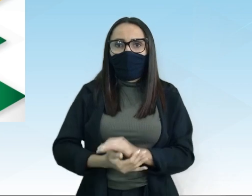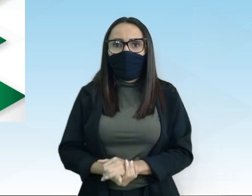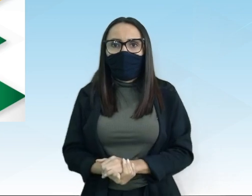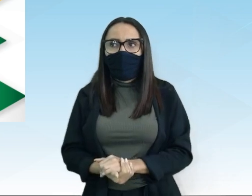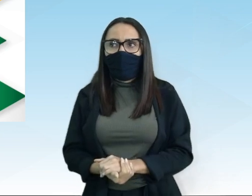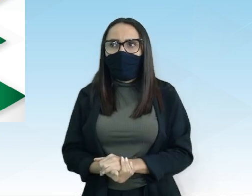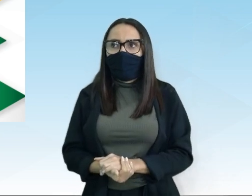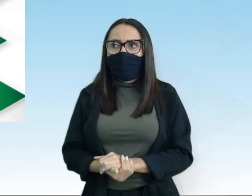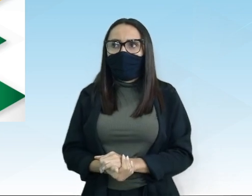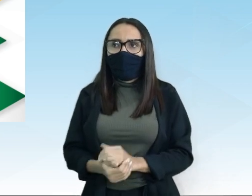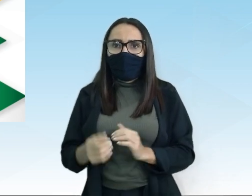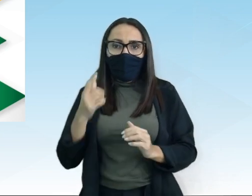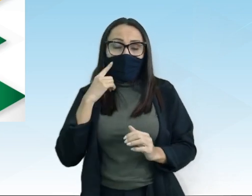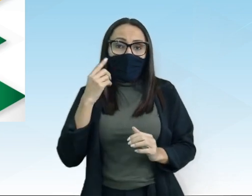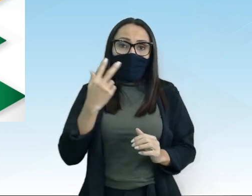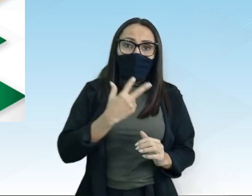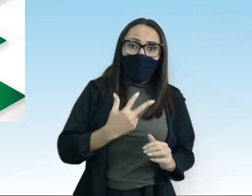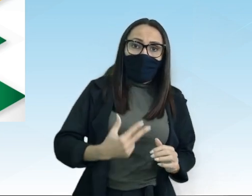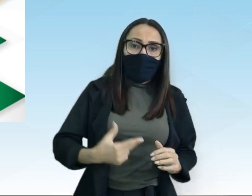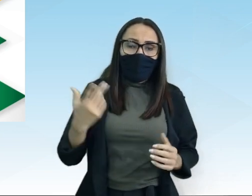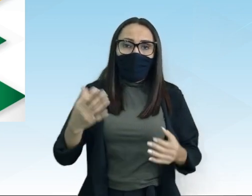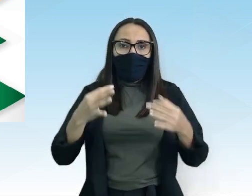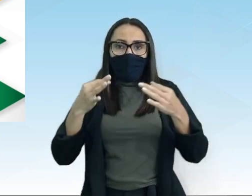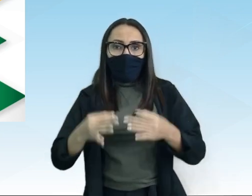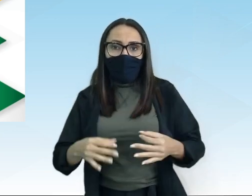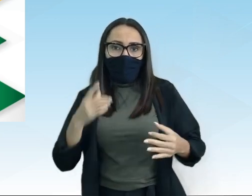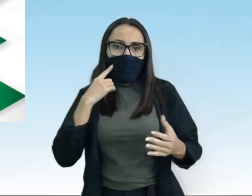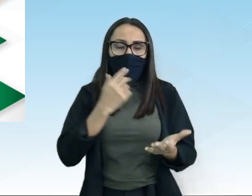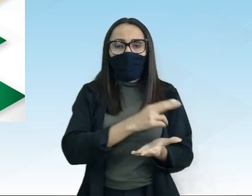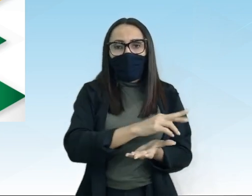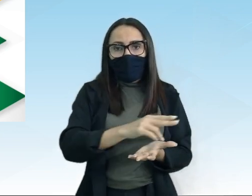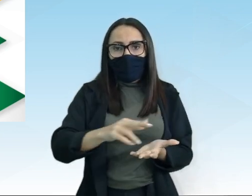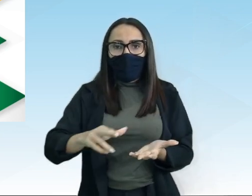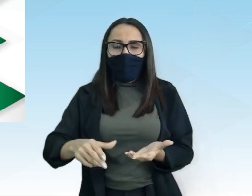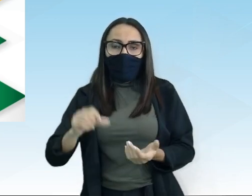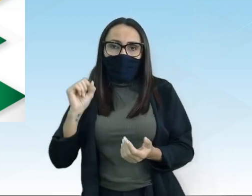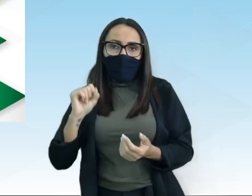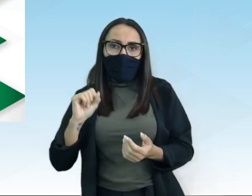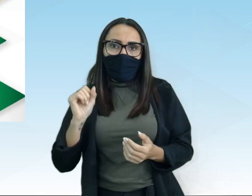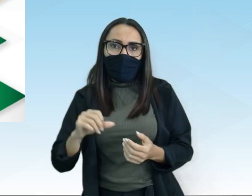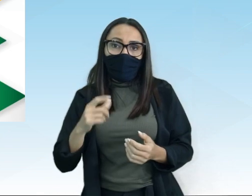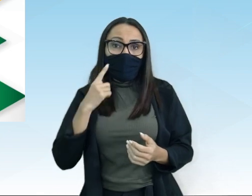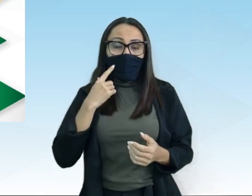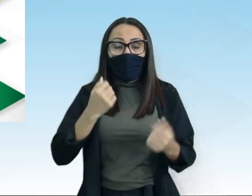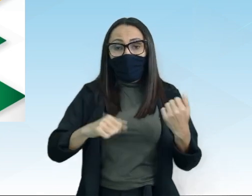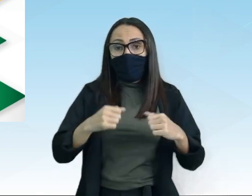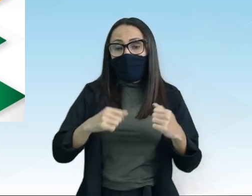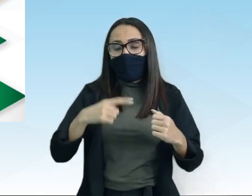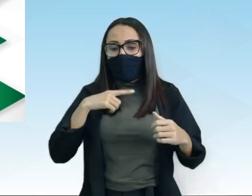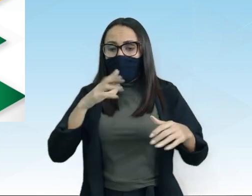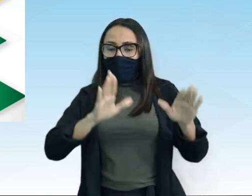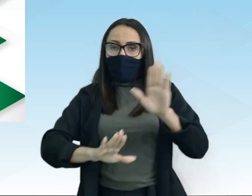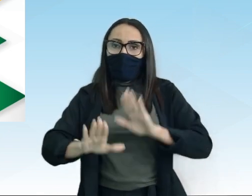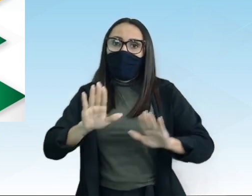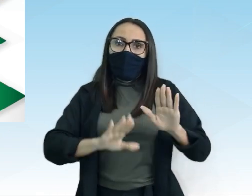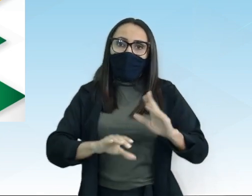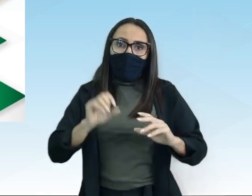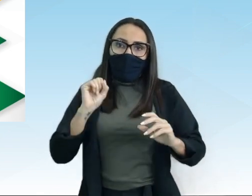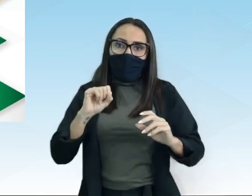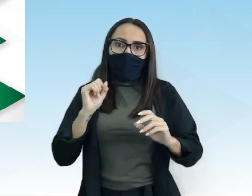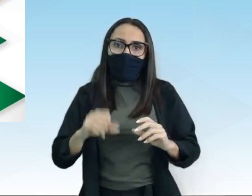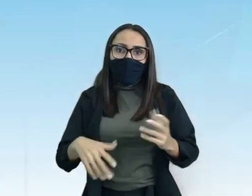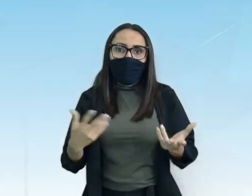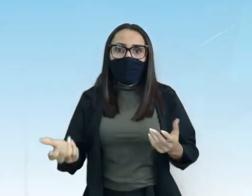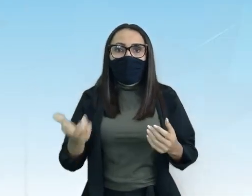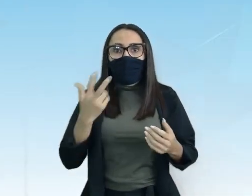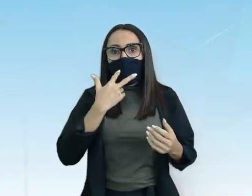há justamente a língua padrão e as variações. Então, a gente tem que tomar cuidado, mais uma vez, que a